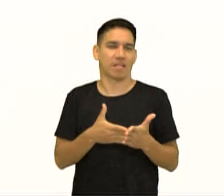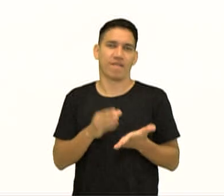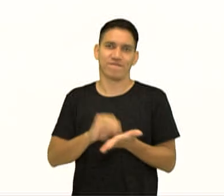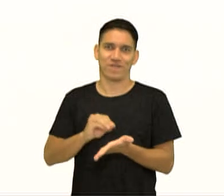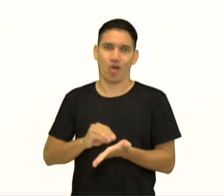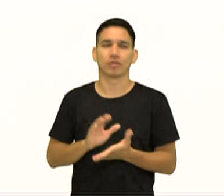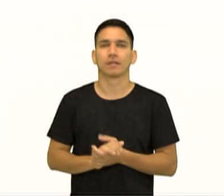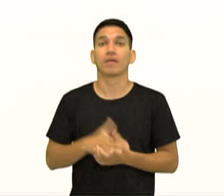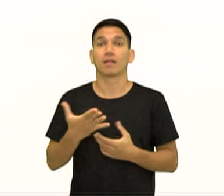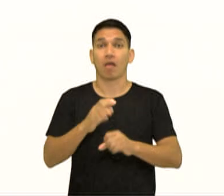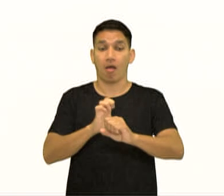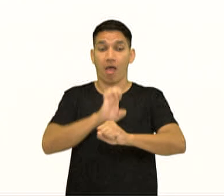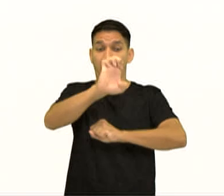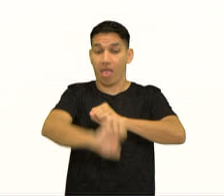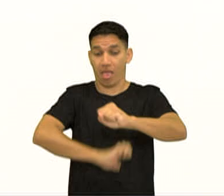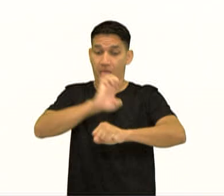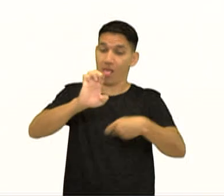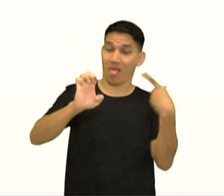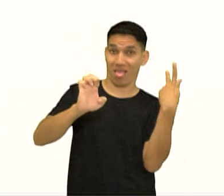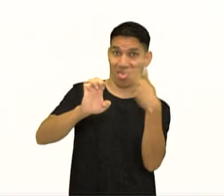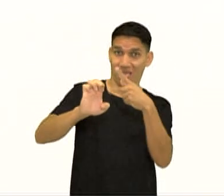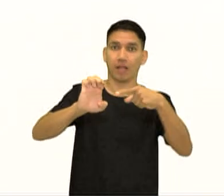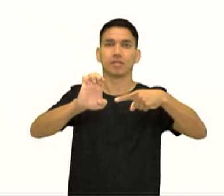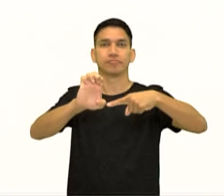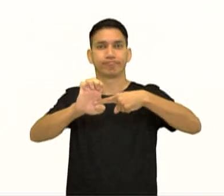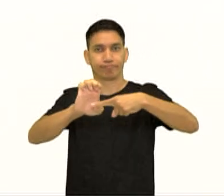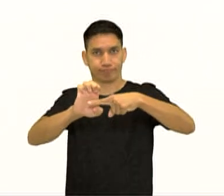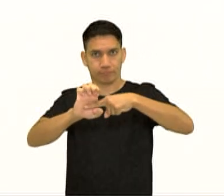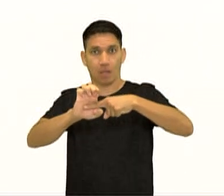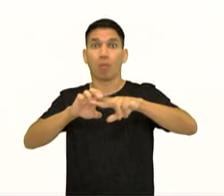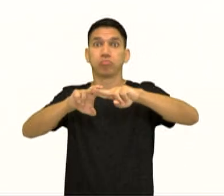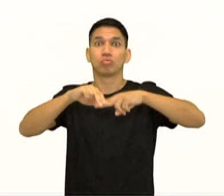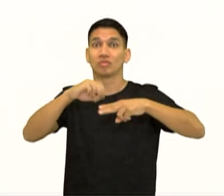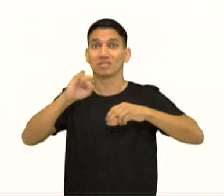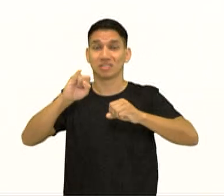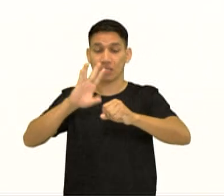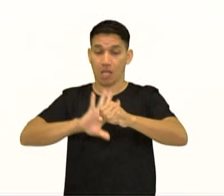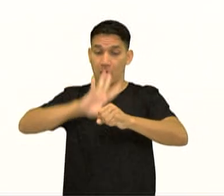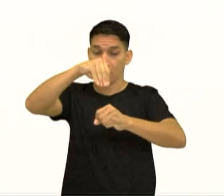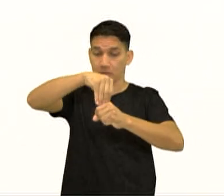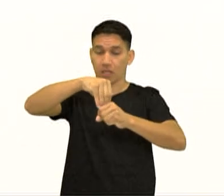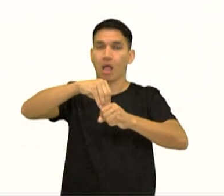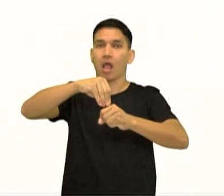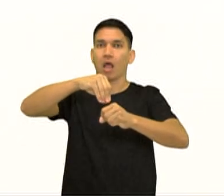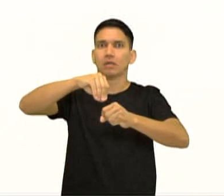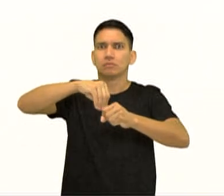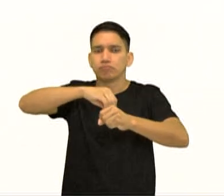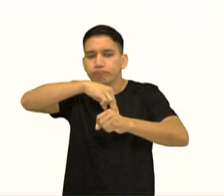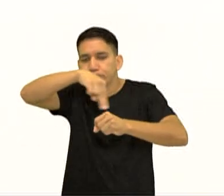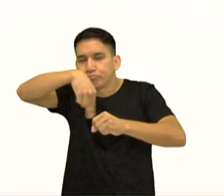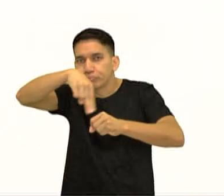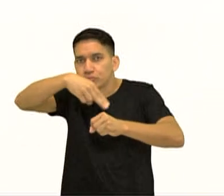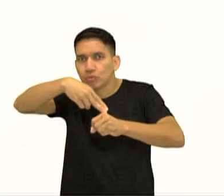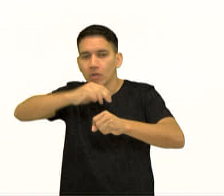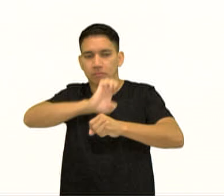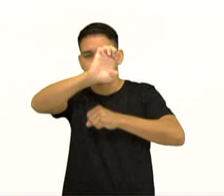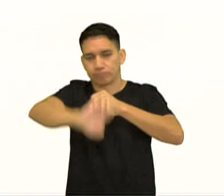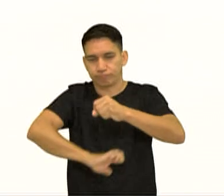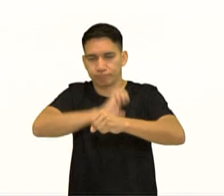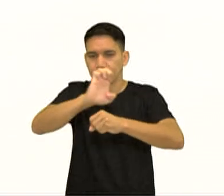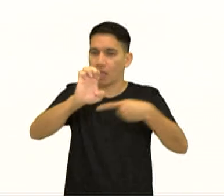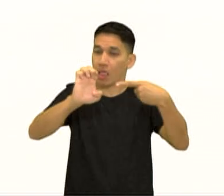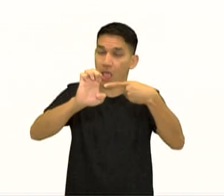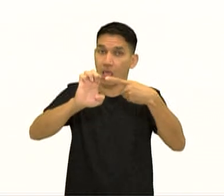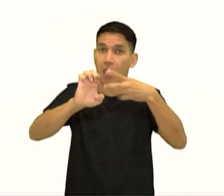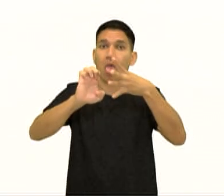elétron possui carga negativa, portanto, se ele girasse ao redor do núcleo, que é positivo, ele iria perder a energia na forma de